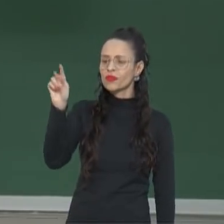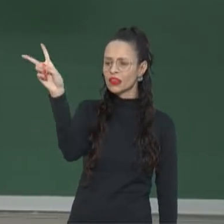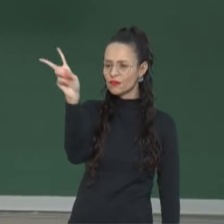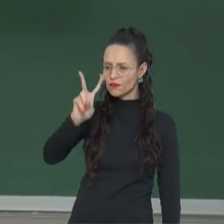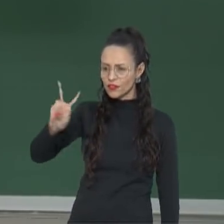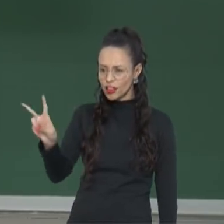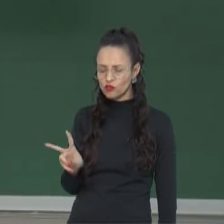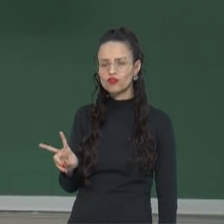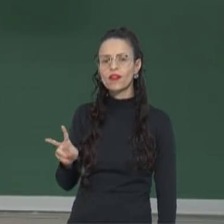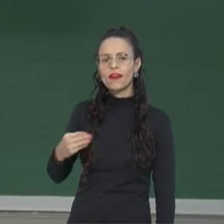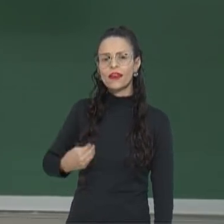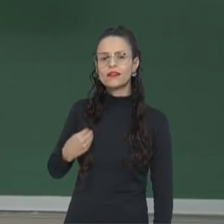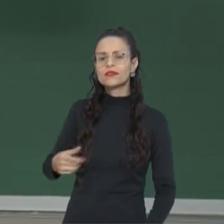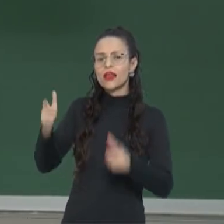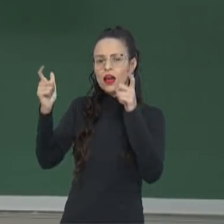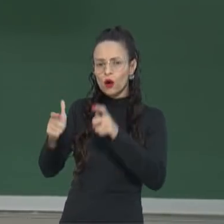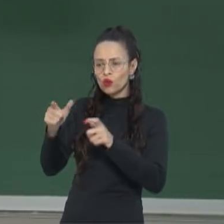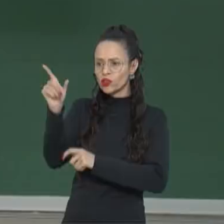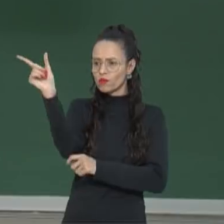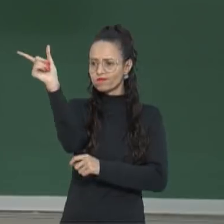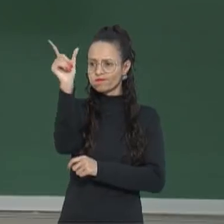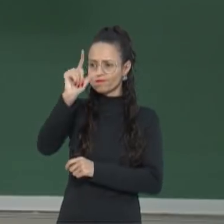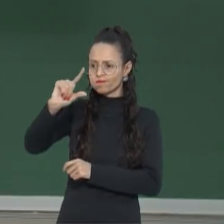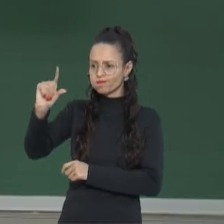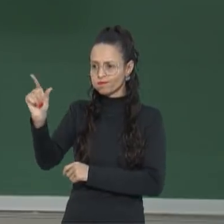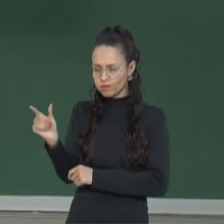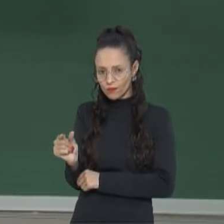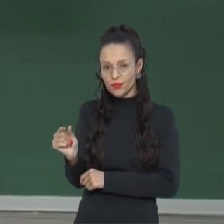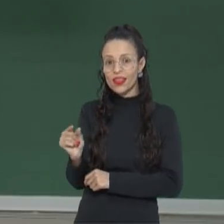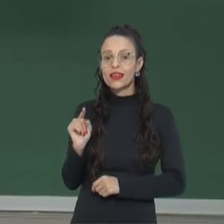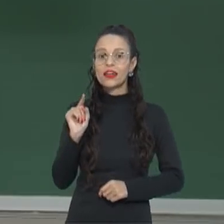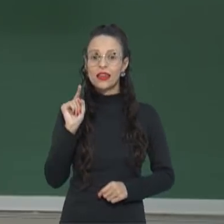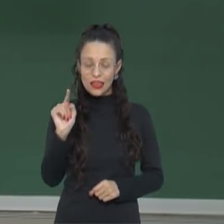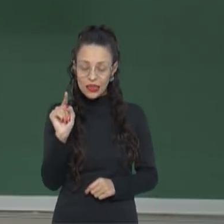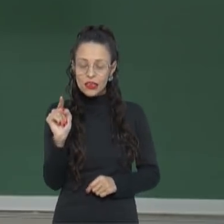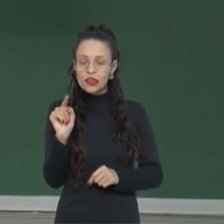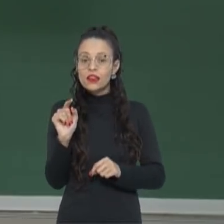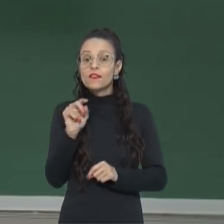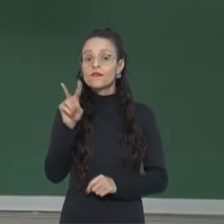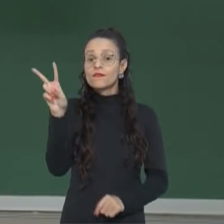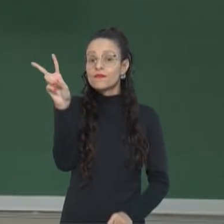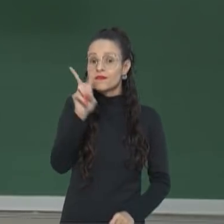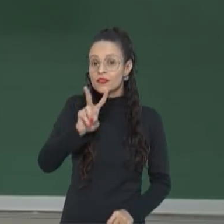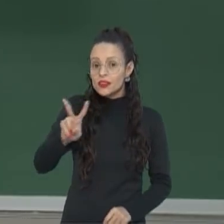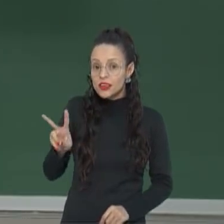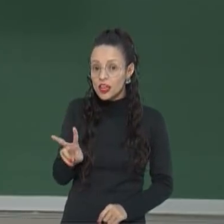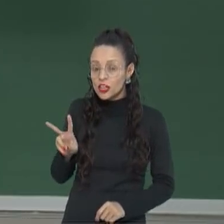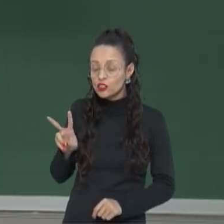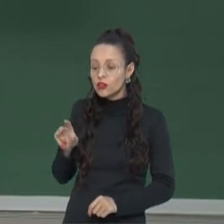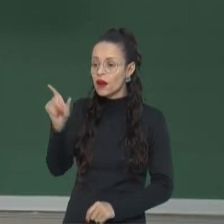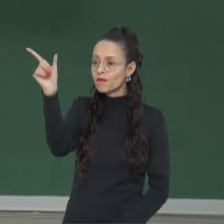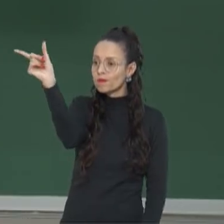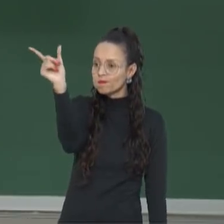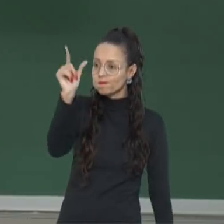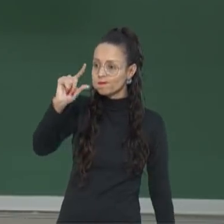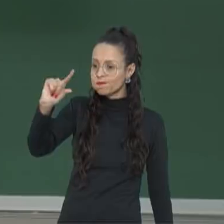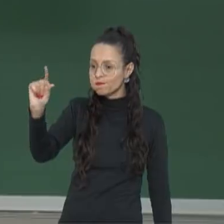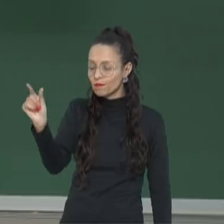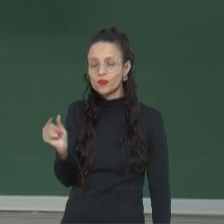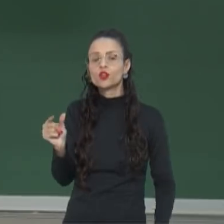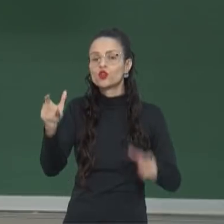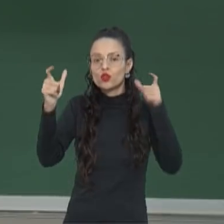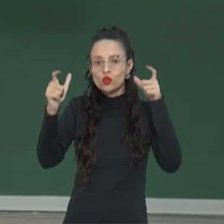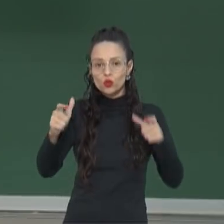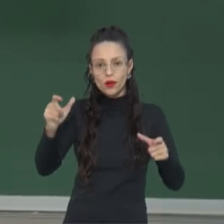península, assim como a Coreia, lembrando, Coreia, península da Coreia, Vietnã na península da